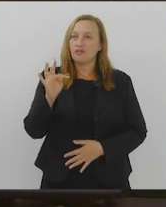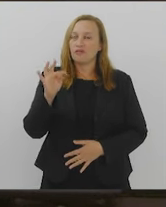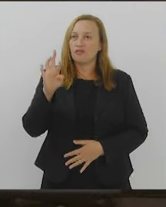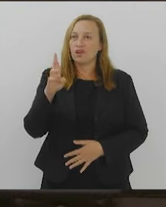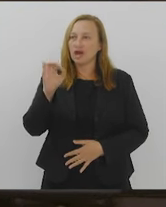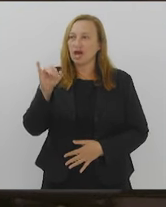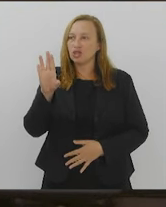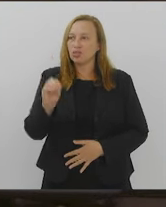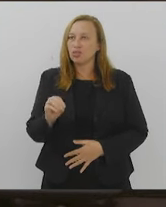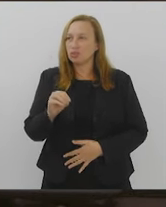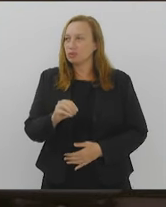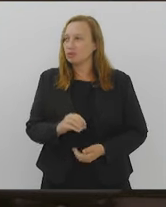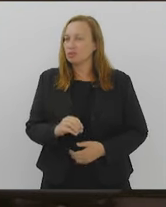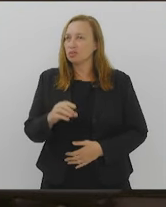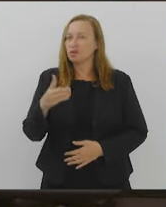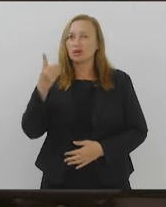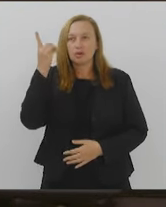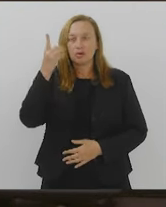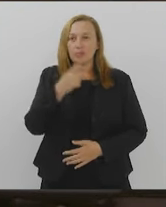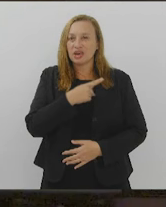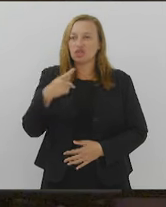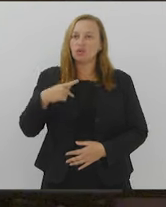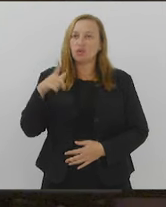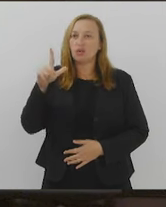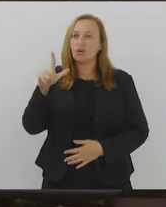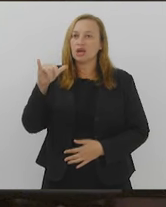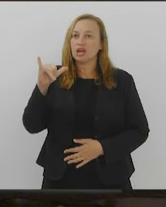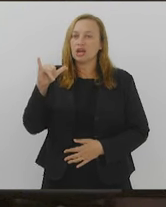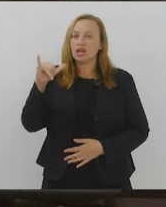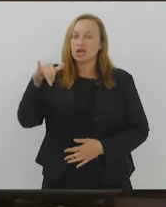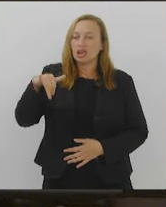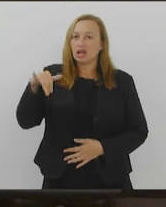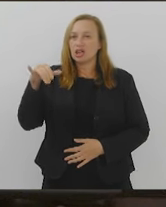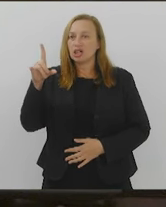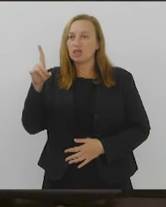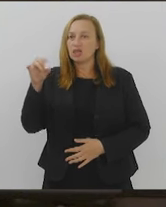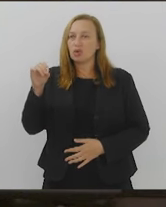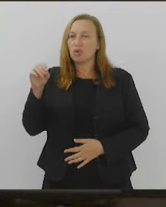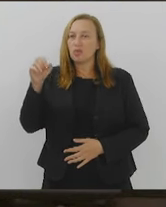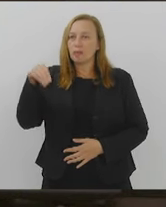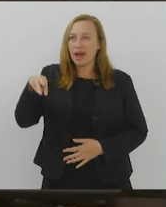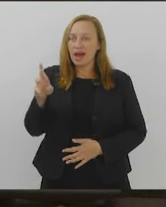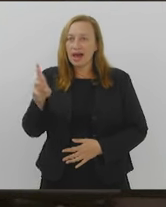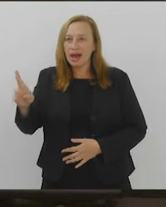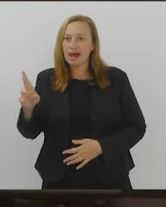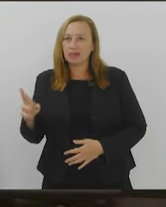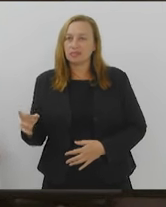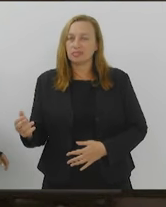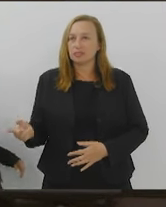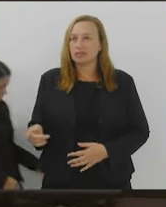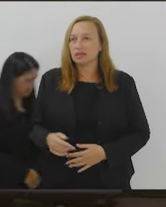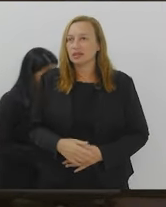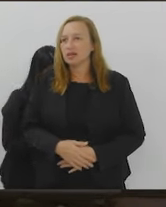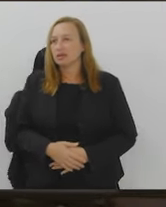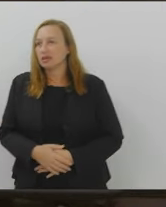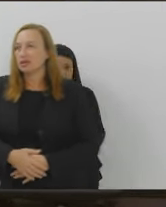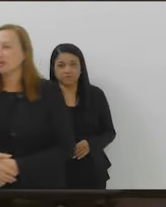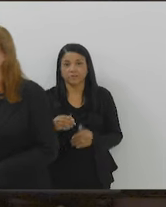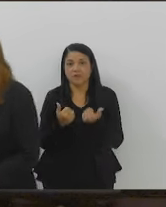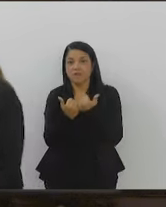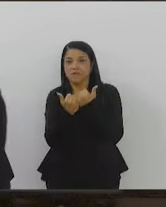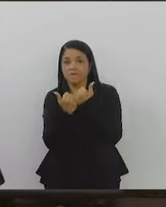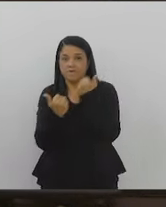pastor Lindomar Almeida, pastor Edson Dias, pastor primeiro vice-presidente Moisés de